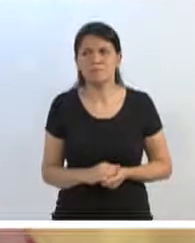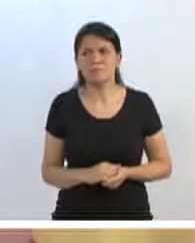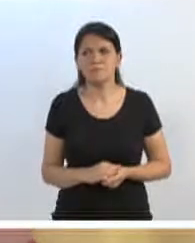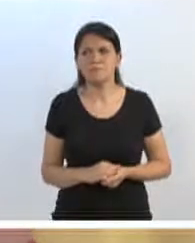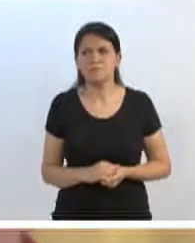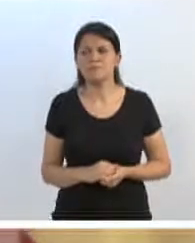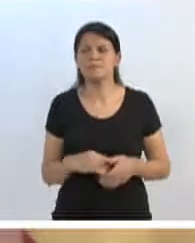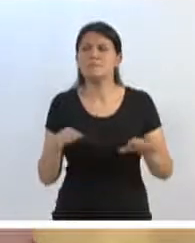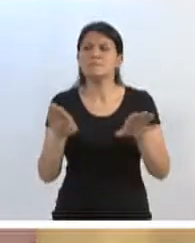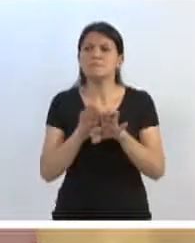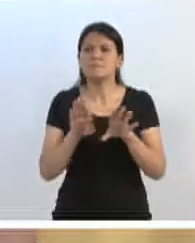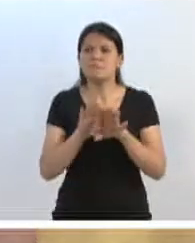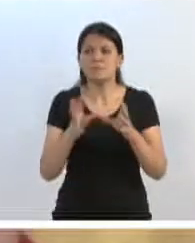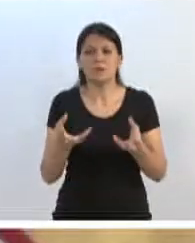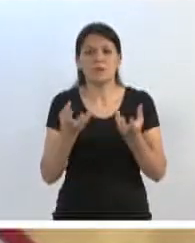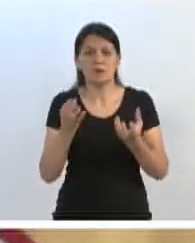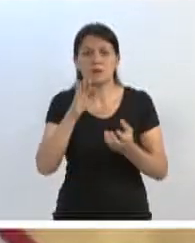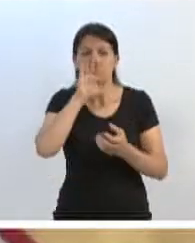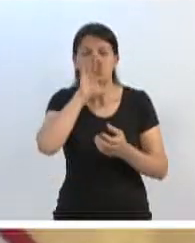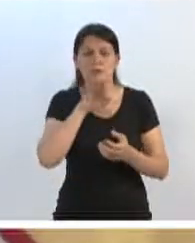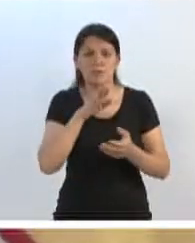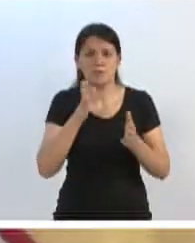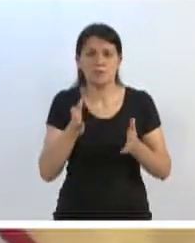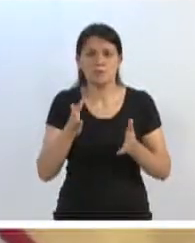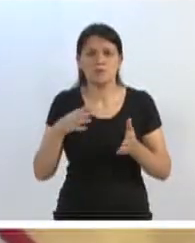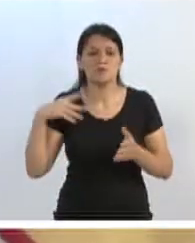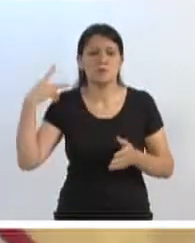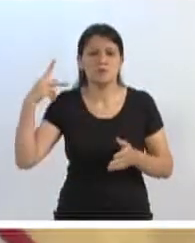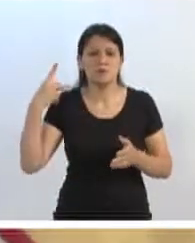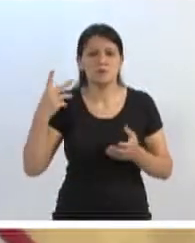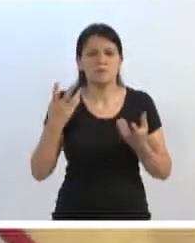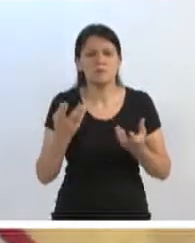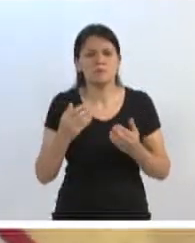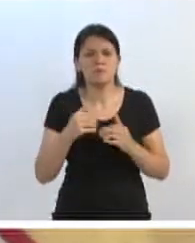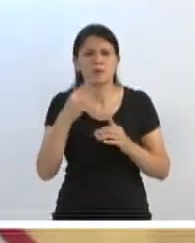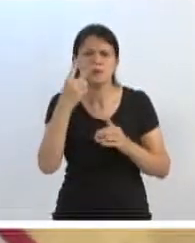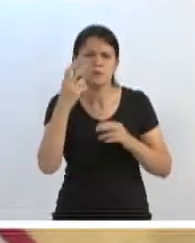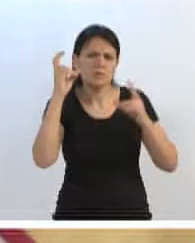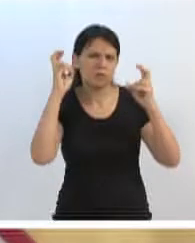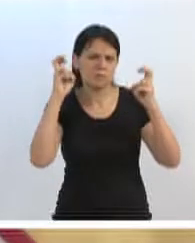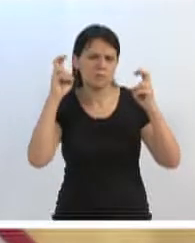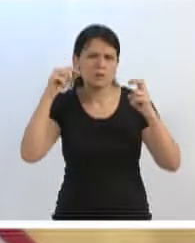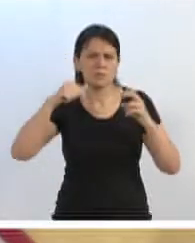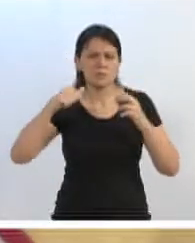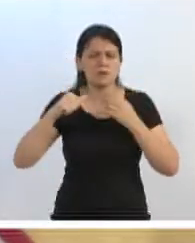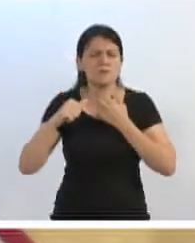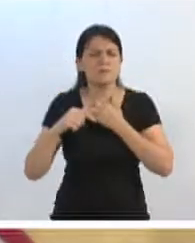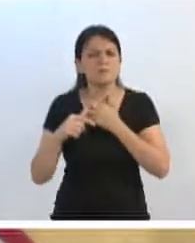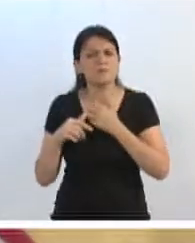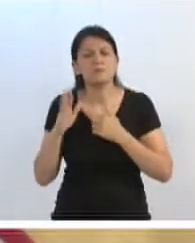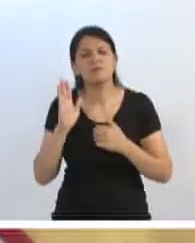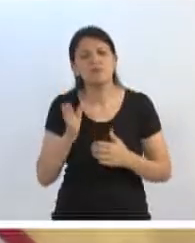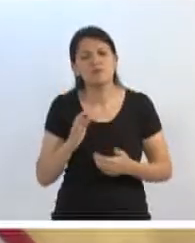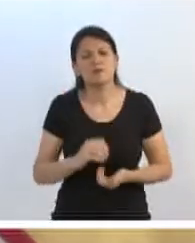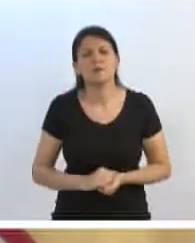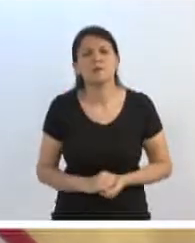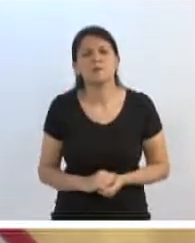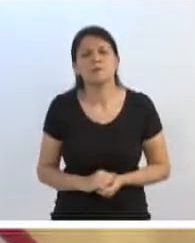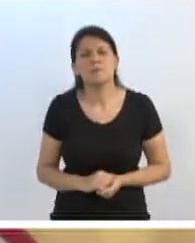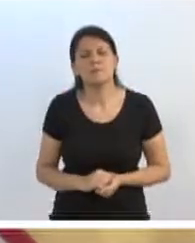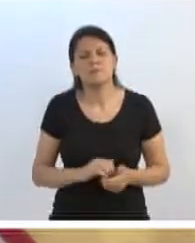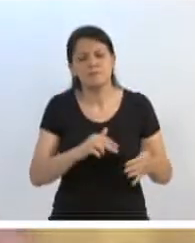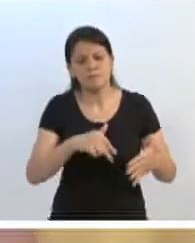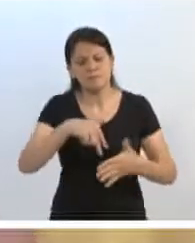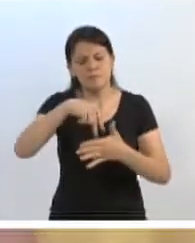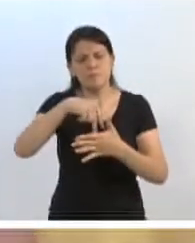também quero na tarde de hoje os colegas vereadores eu vou trazer mais dois temas aqui que eu abordei já nessa tribuna